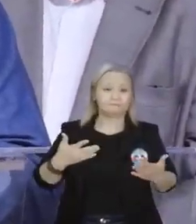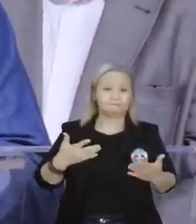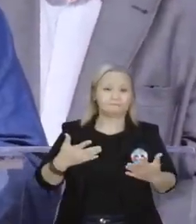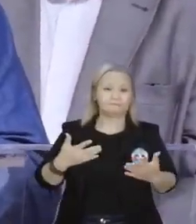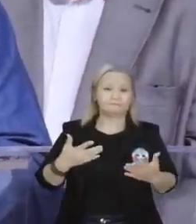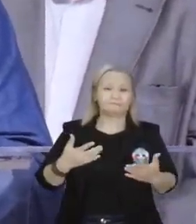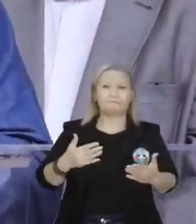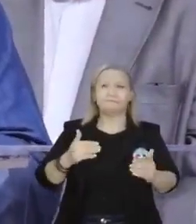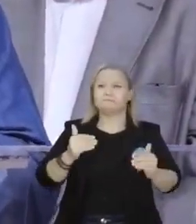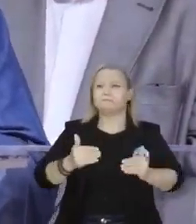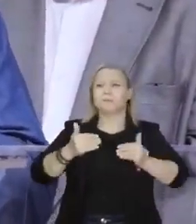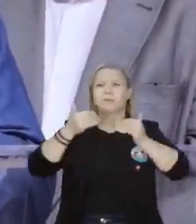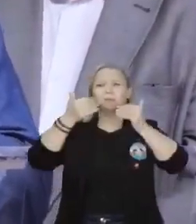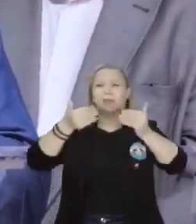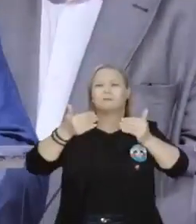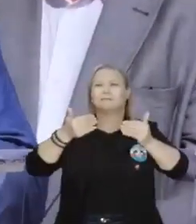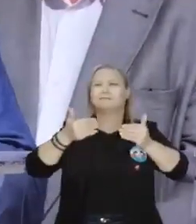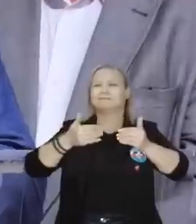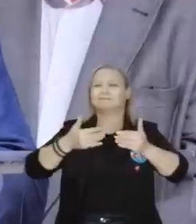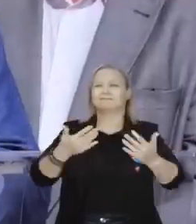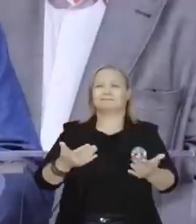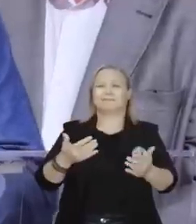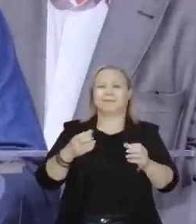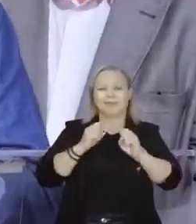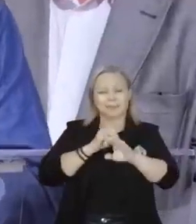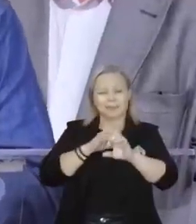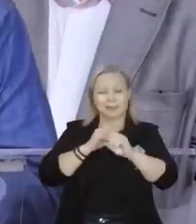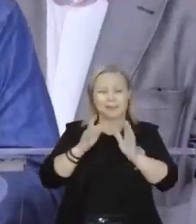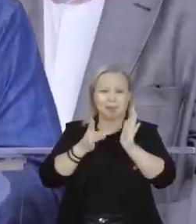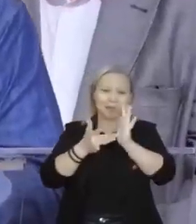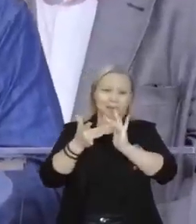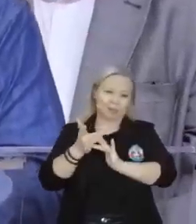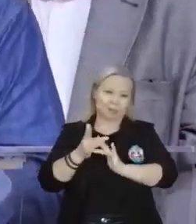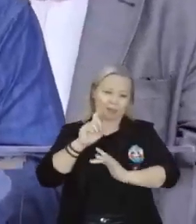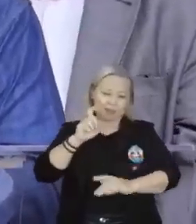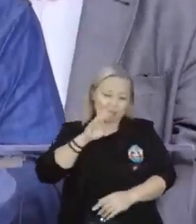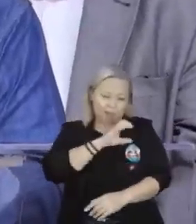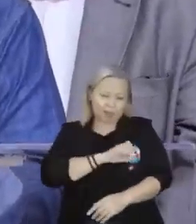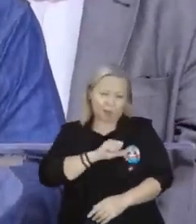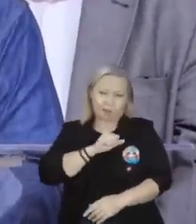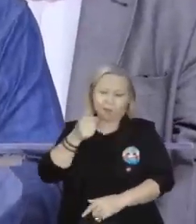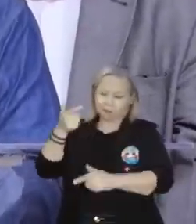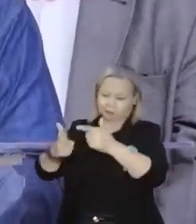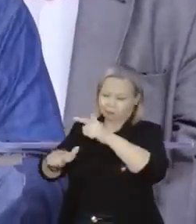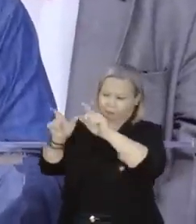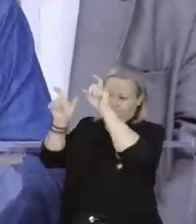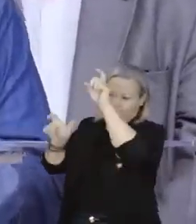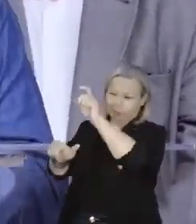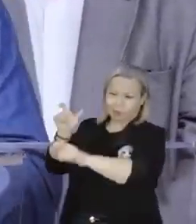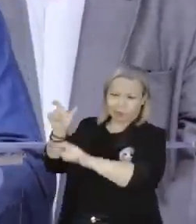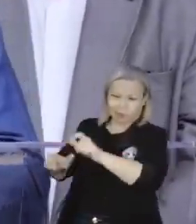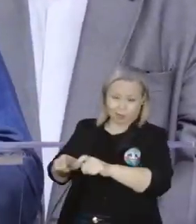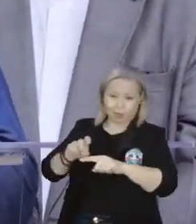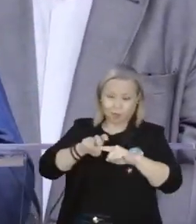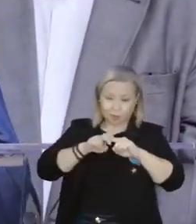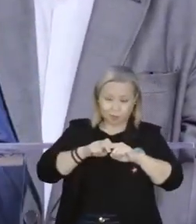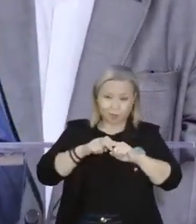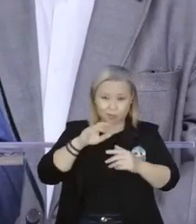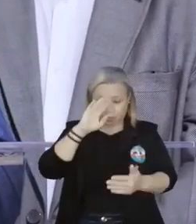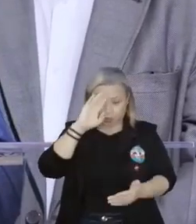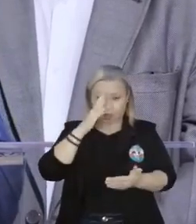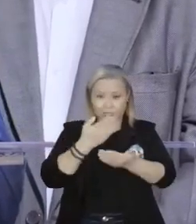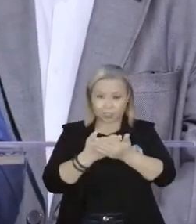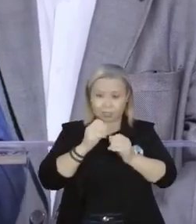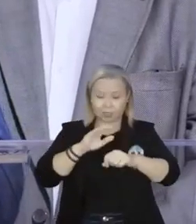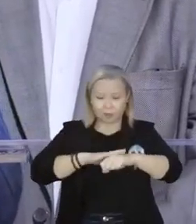Cristo, que é o amor ao próximo. Por isso acredito que a mais importante virtude